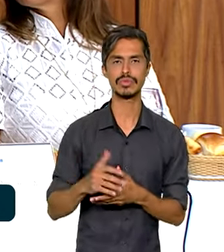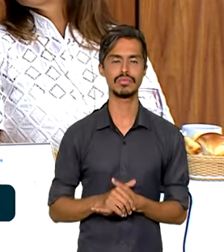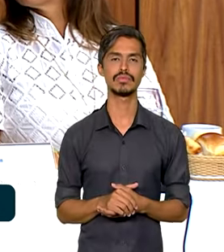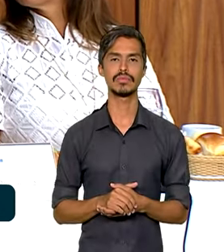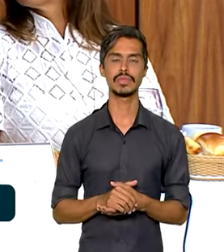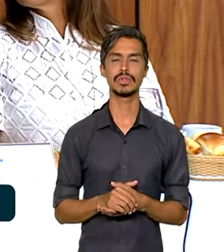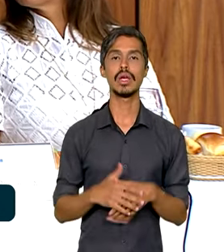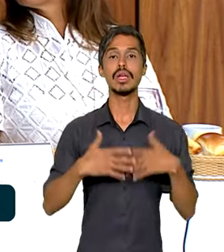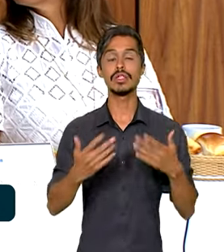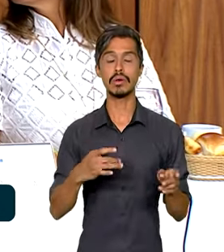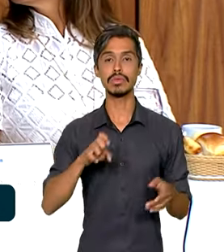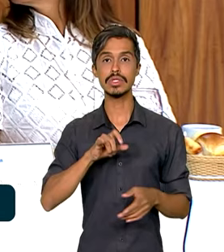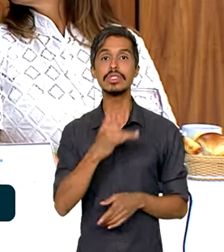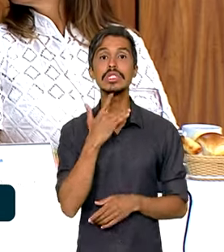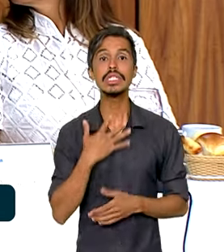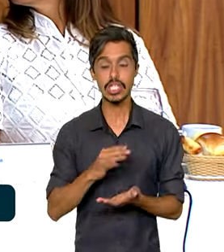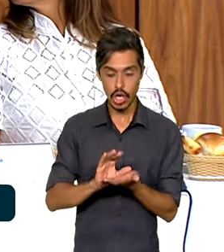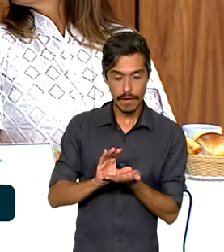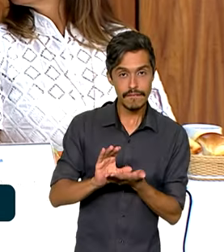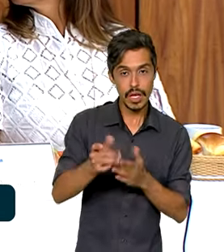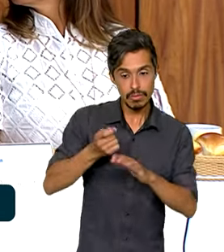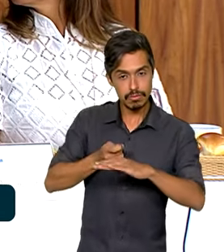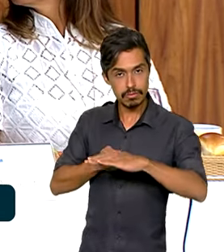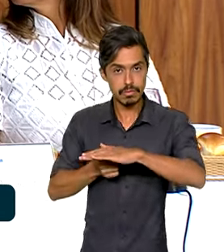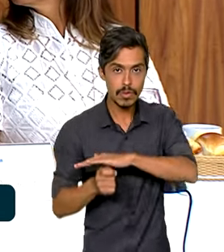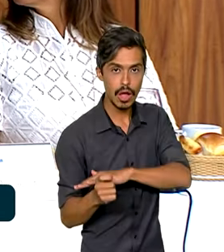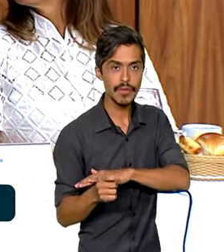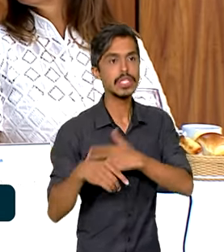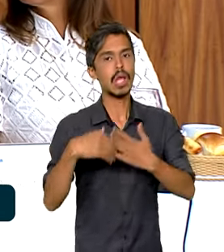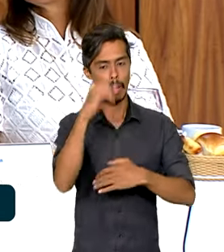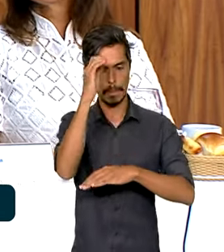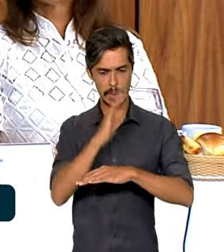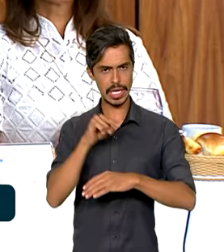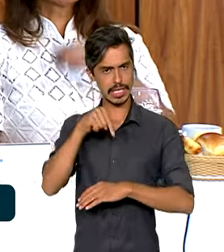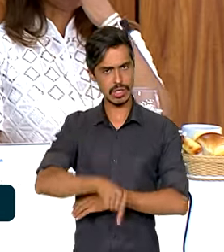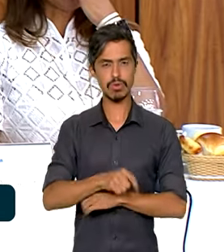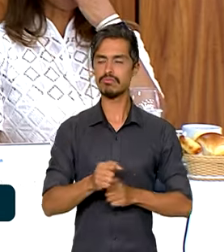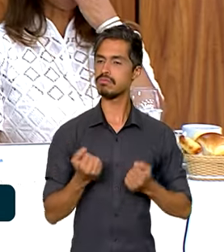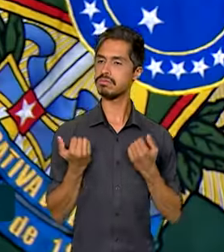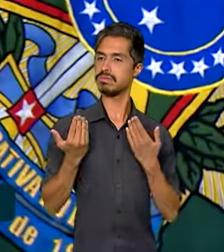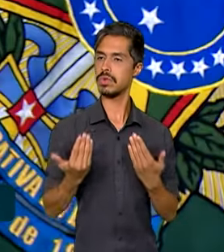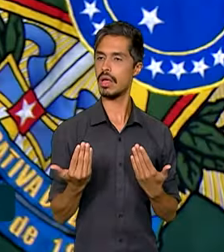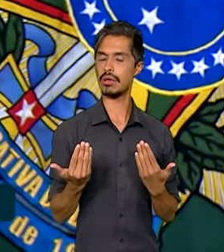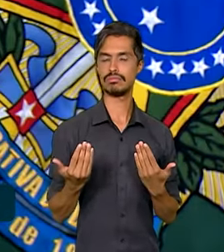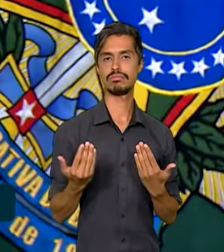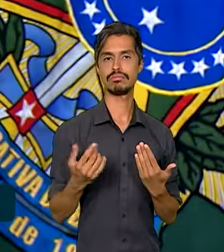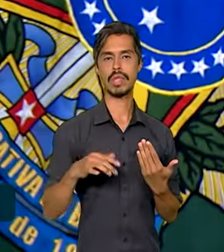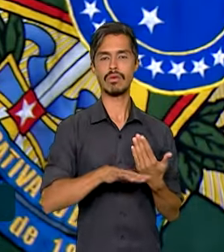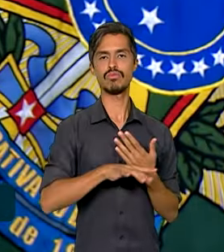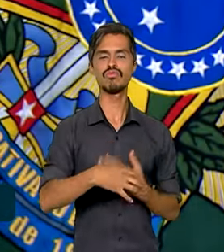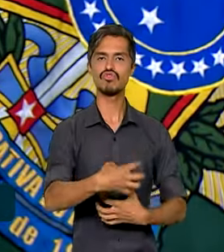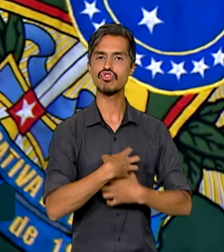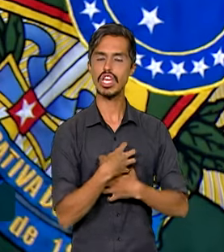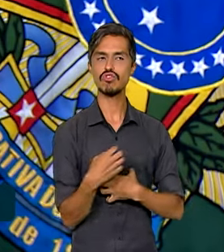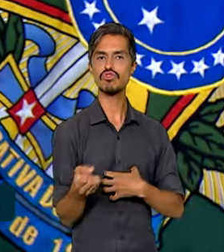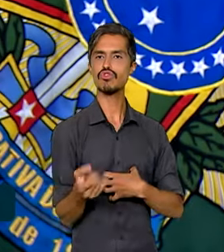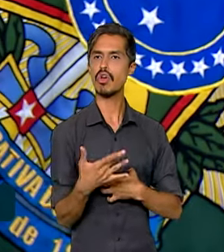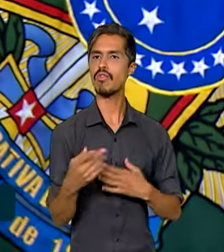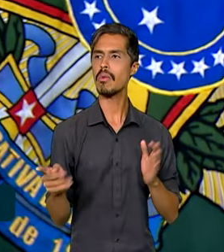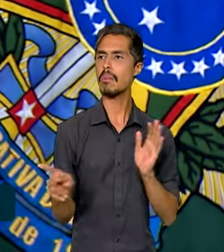então quem quiser fazer investimento esse país se apresenta sabe como um novo